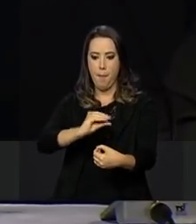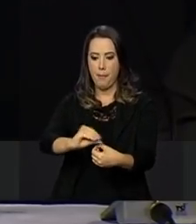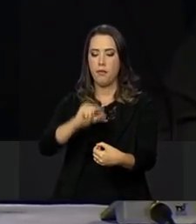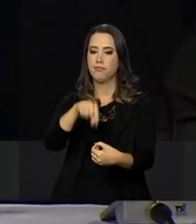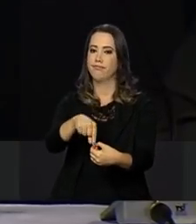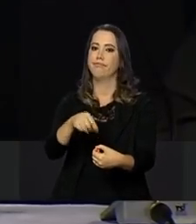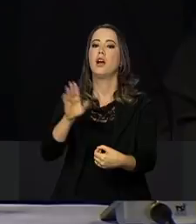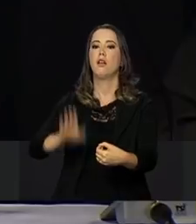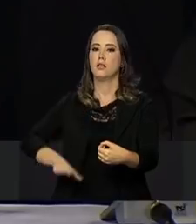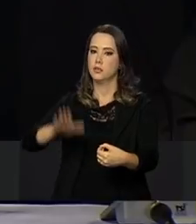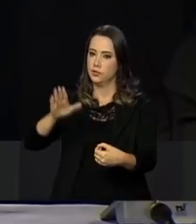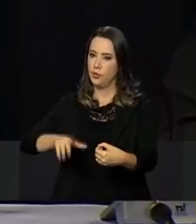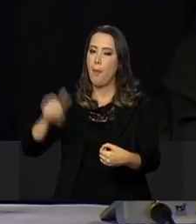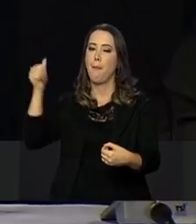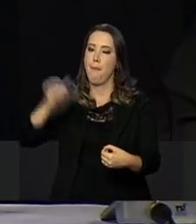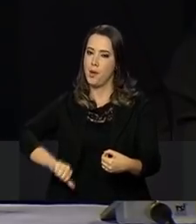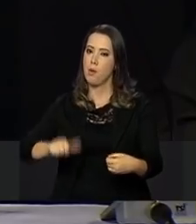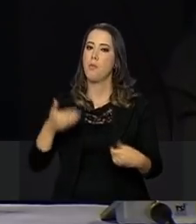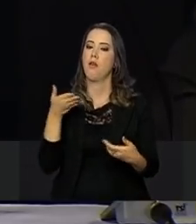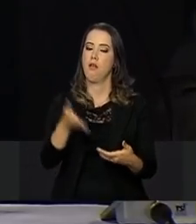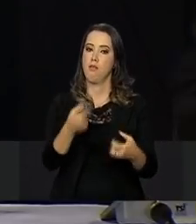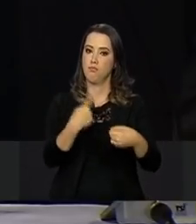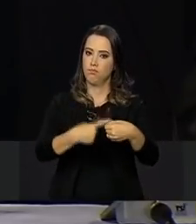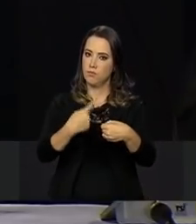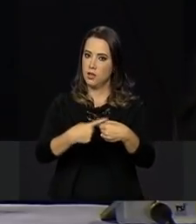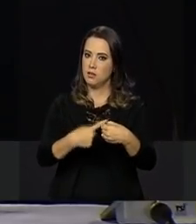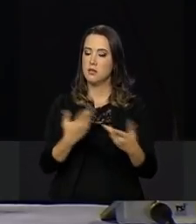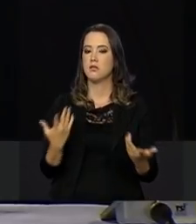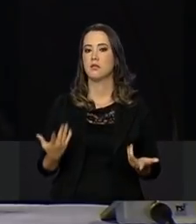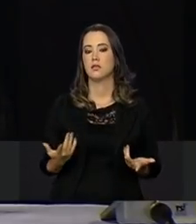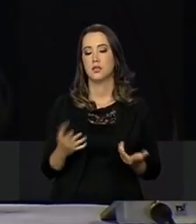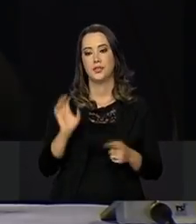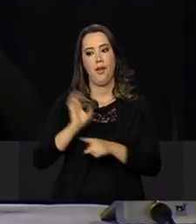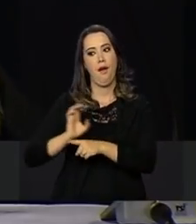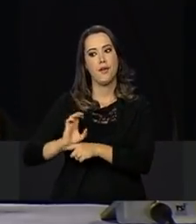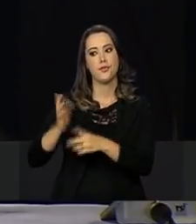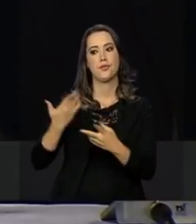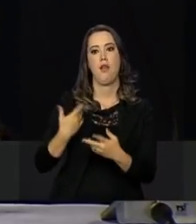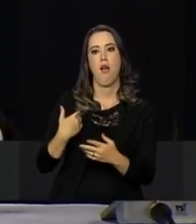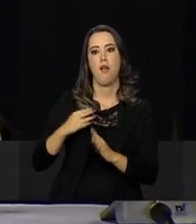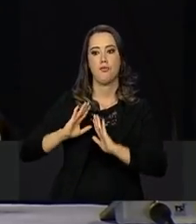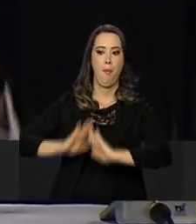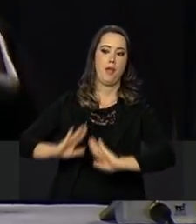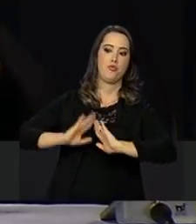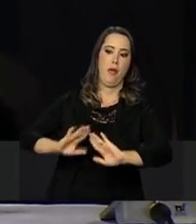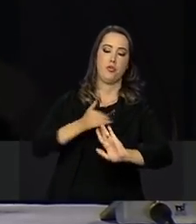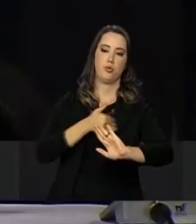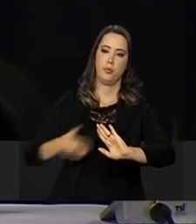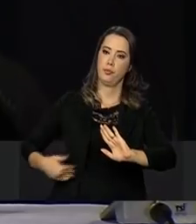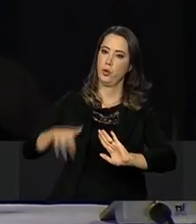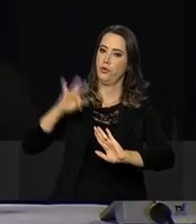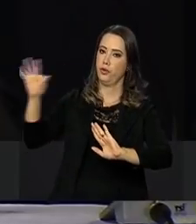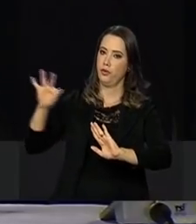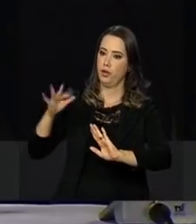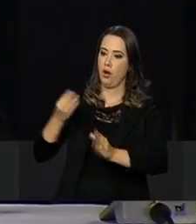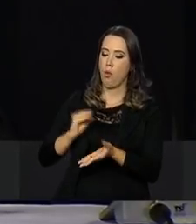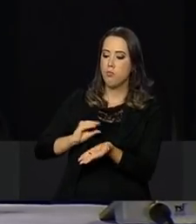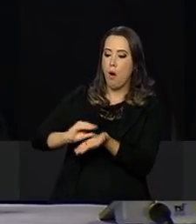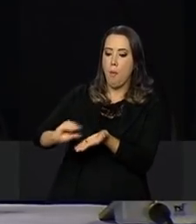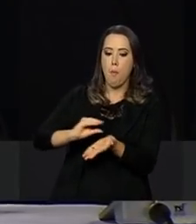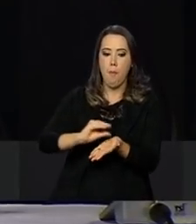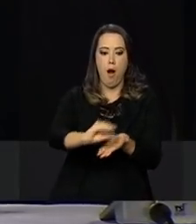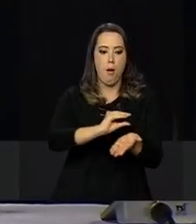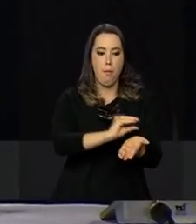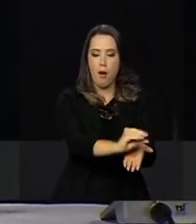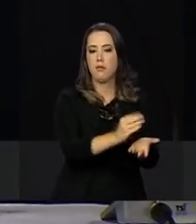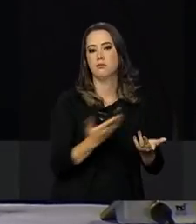vezes haveria um desastre nesses estados e nesses municípios. Estou dizendo essas coisas muito claramente, porque não foi sem razão que recentemente